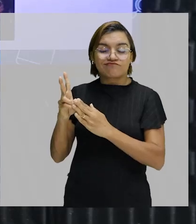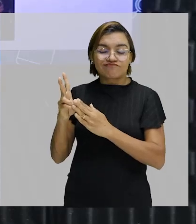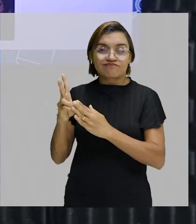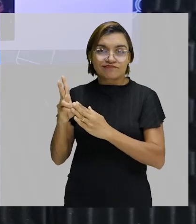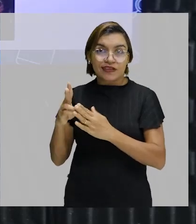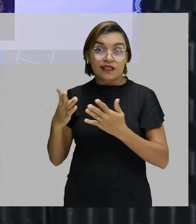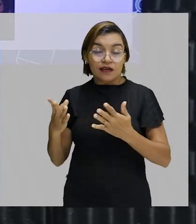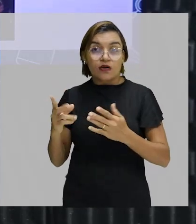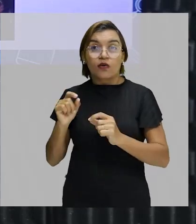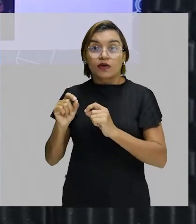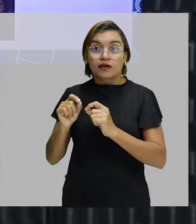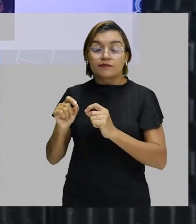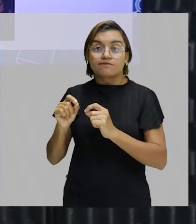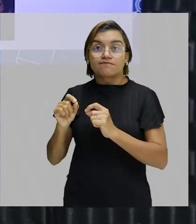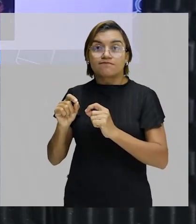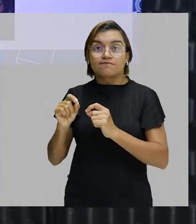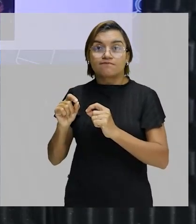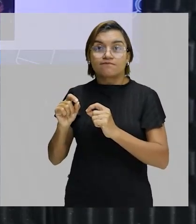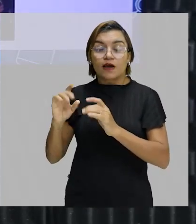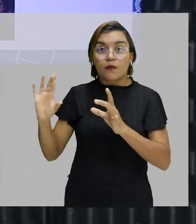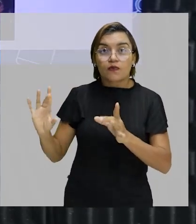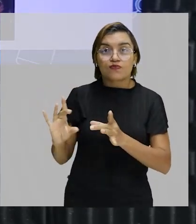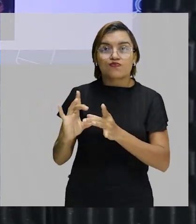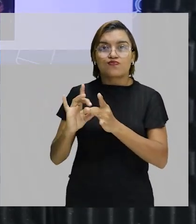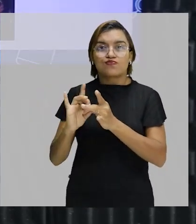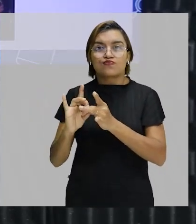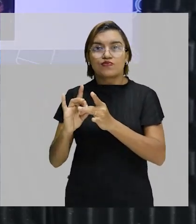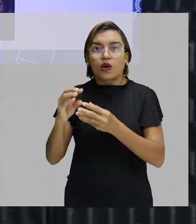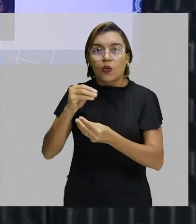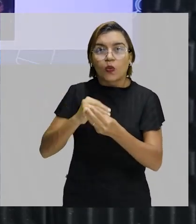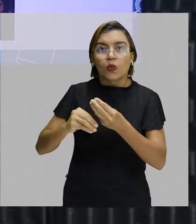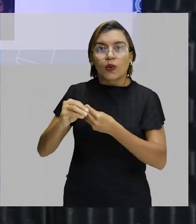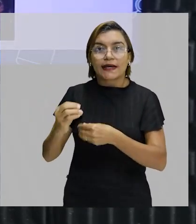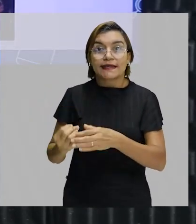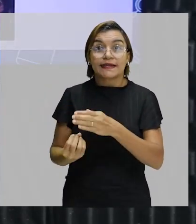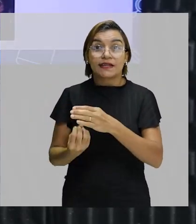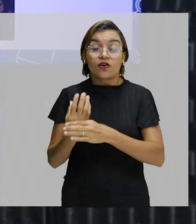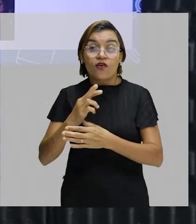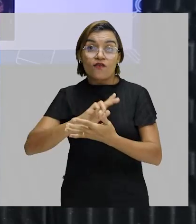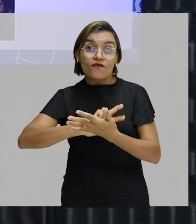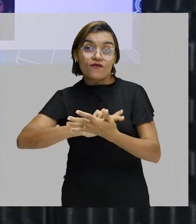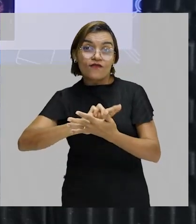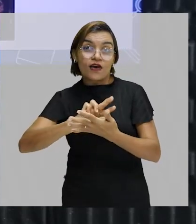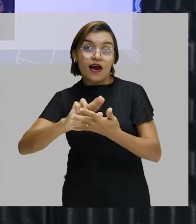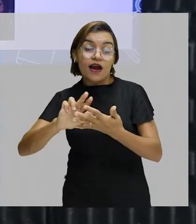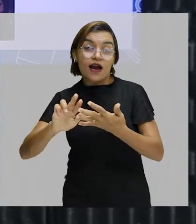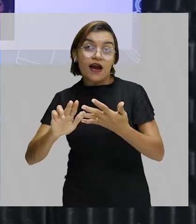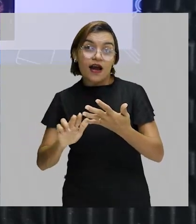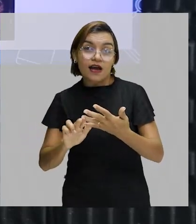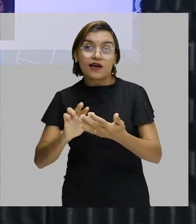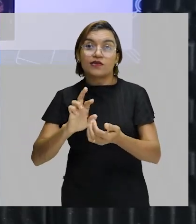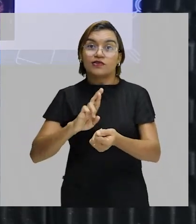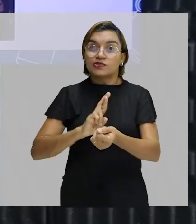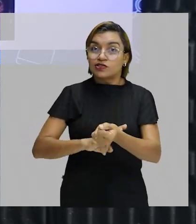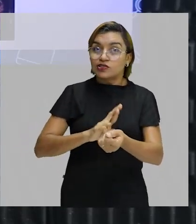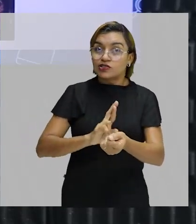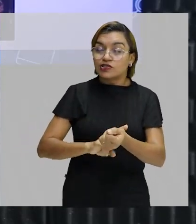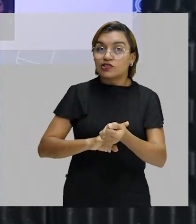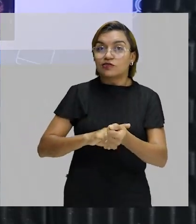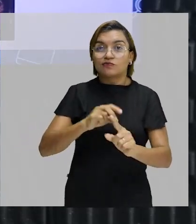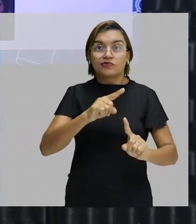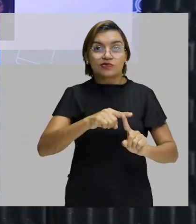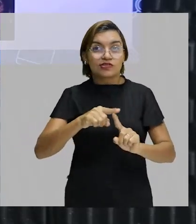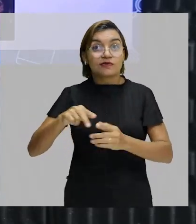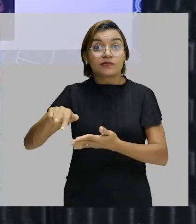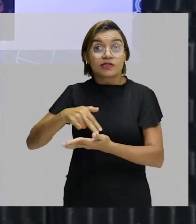é uma fusão que acaba criando vários ritmos, vários tipos de dança. Isso eu